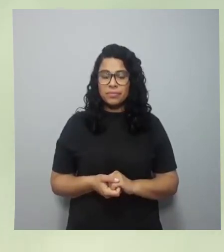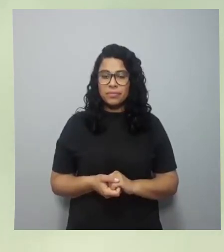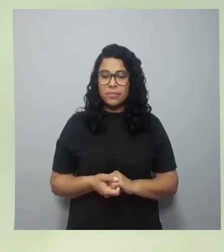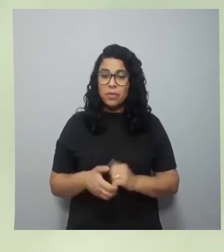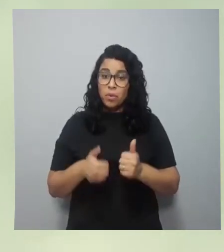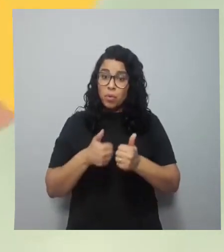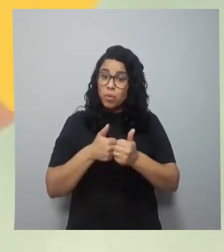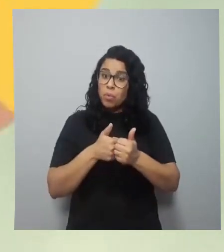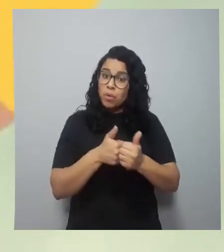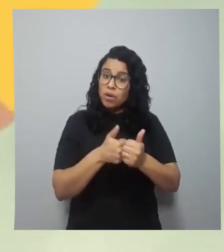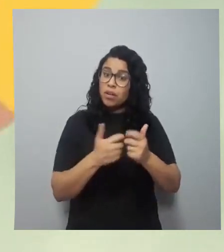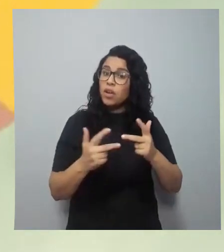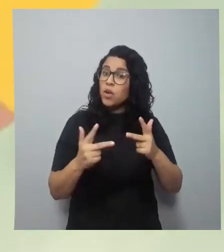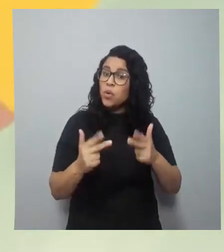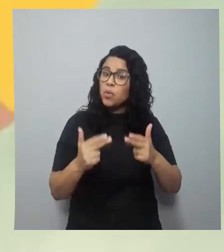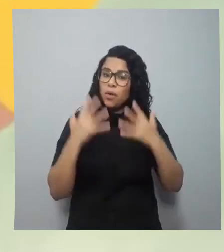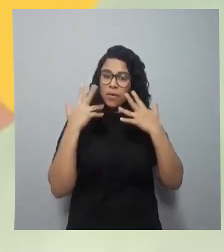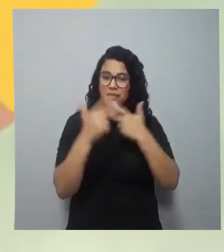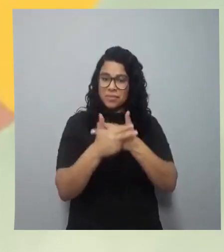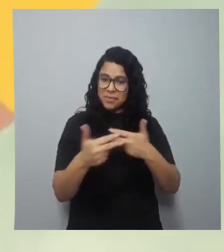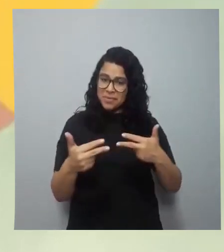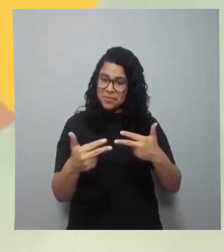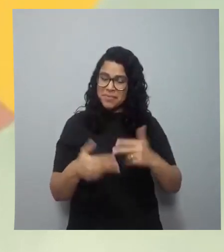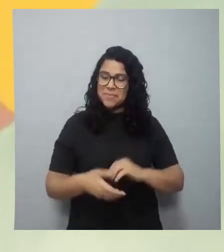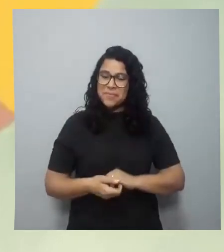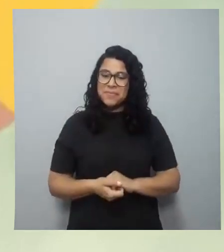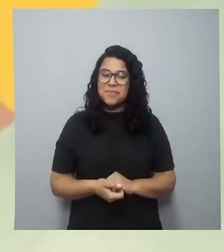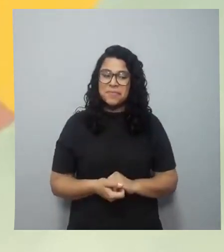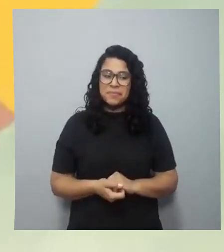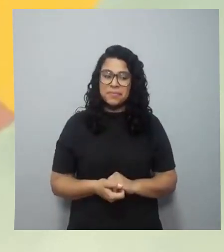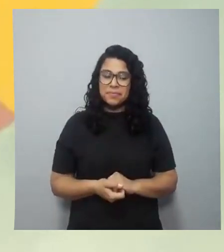Acompanha aquele desenho que o animalzinho tá fazendo.